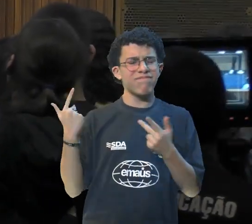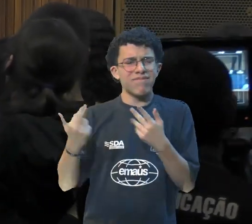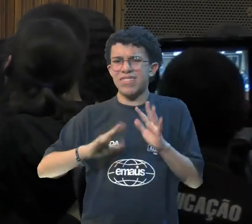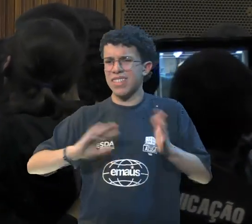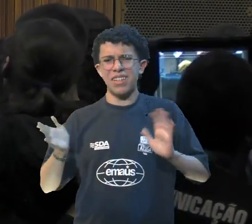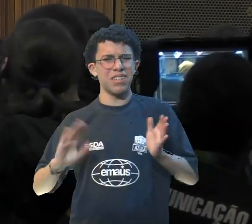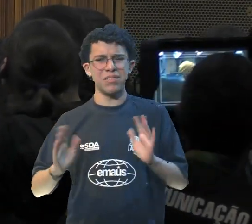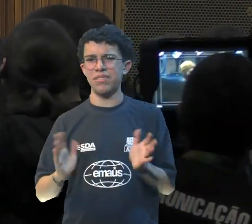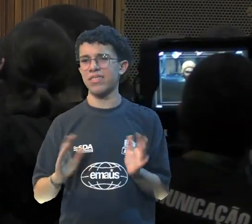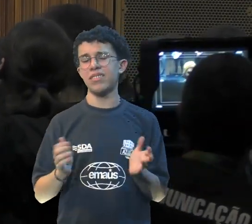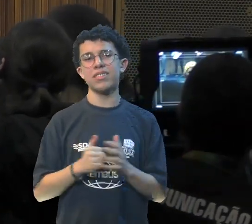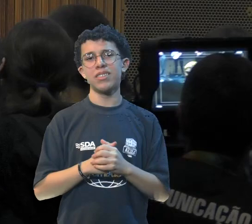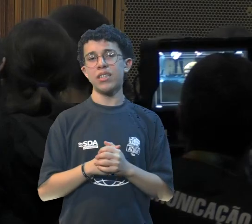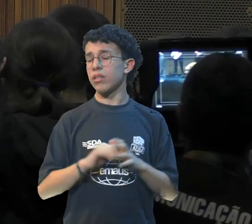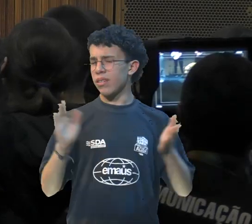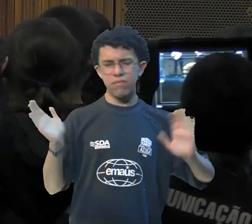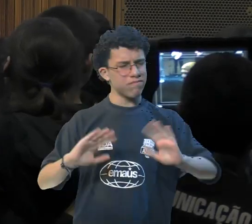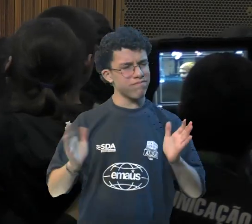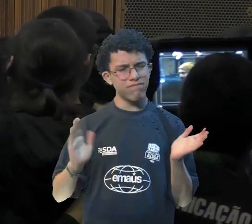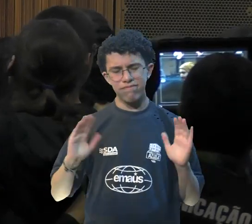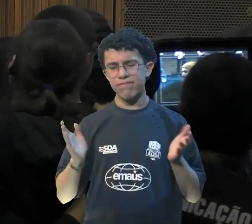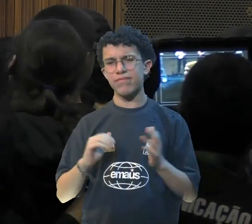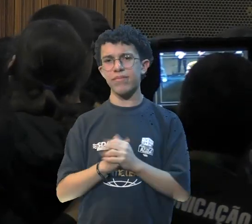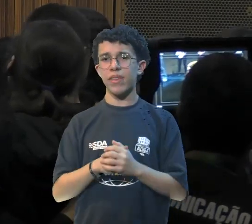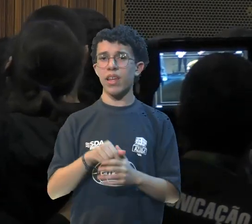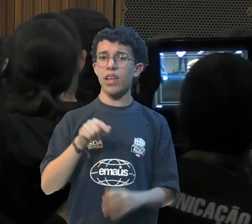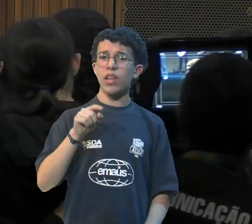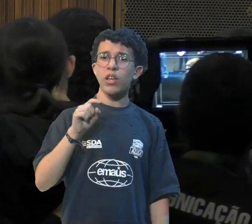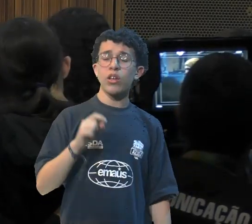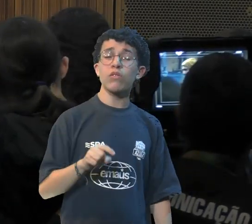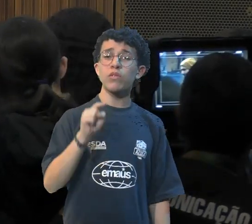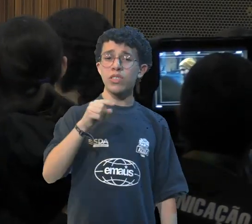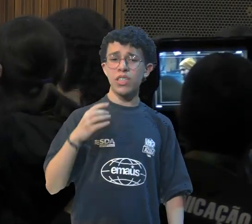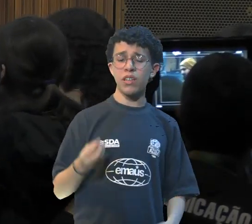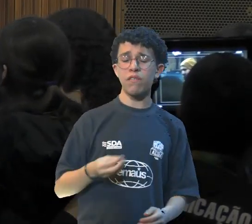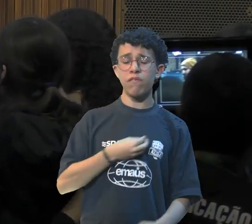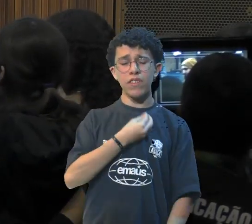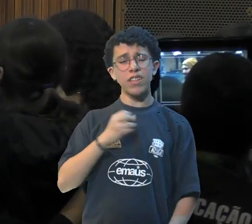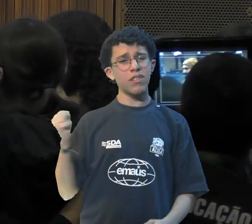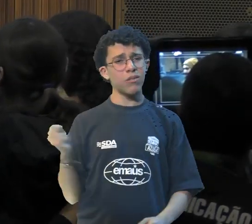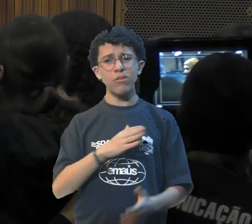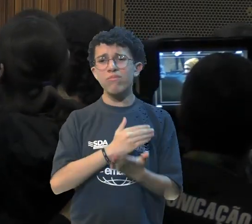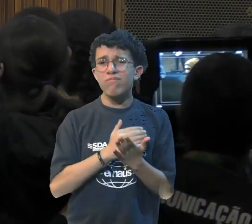está tudo certo. Não. Você está começando uma vida nova agora.